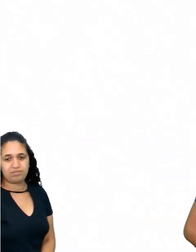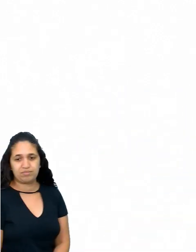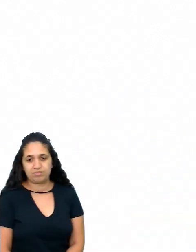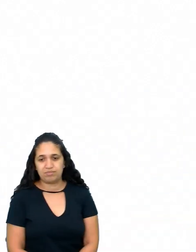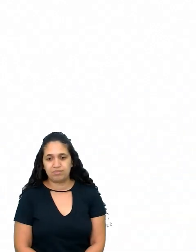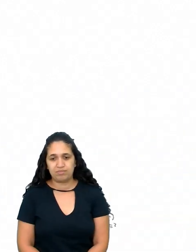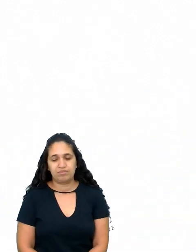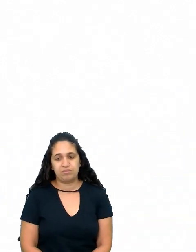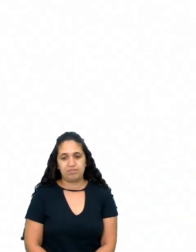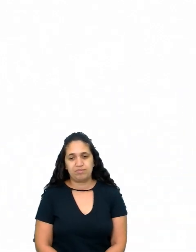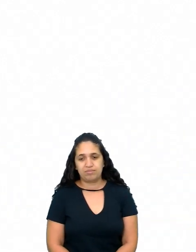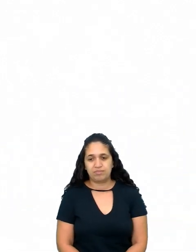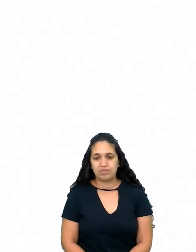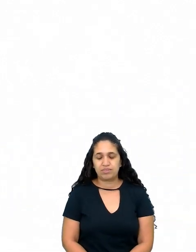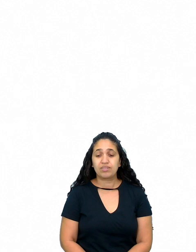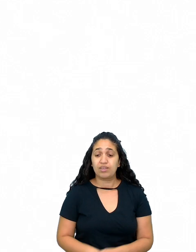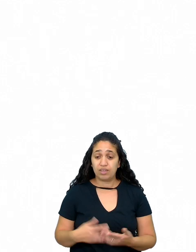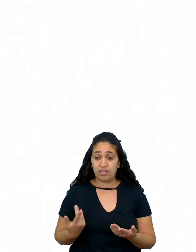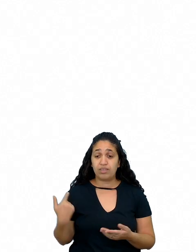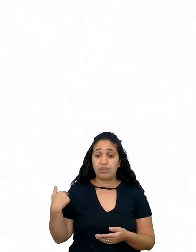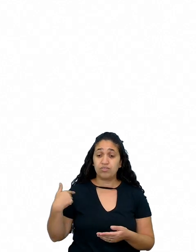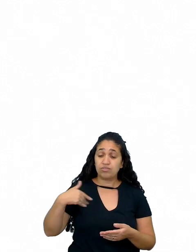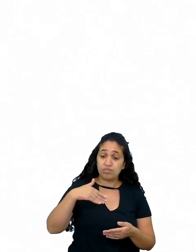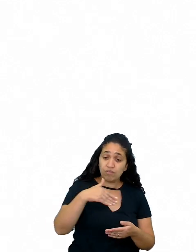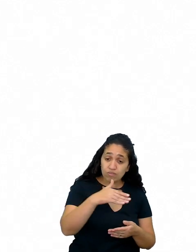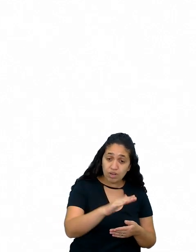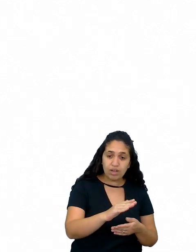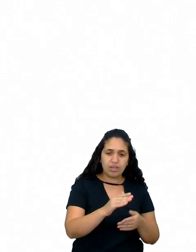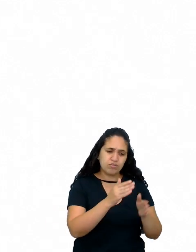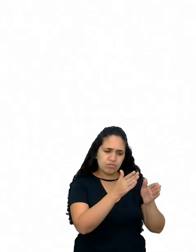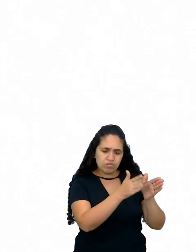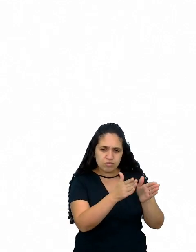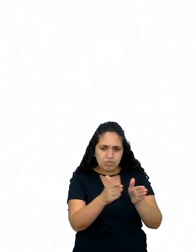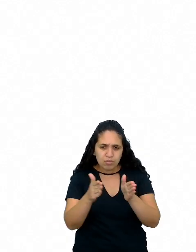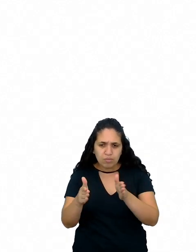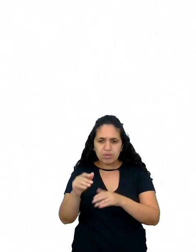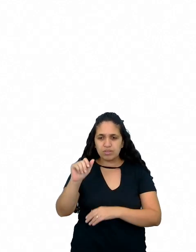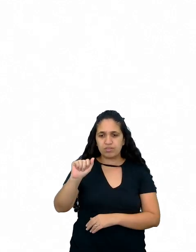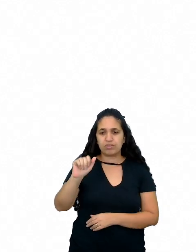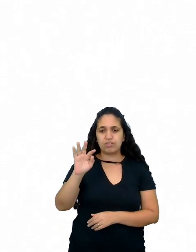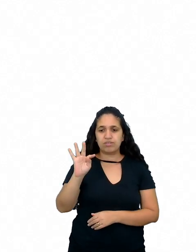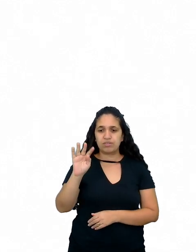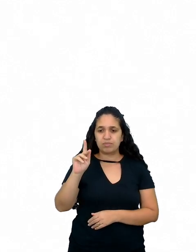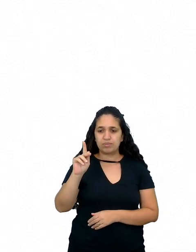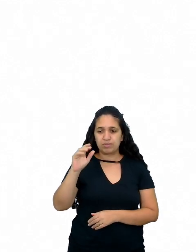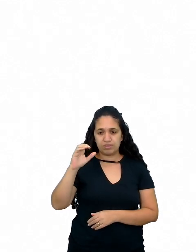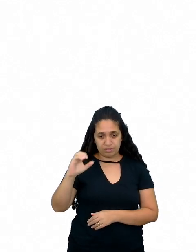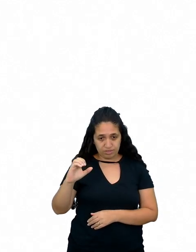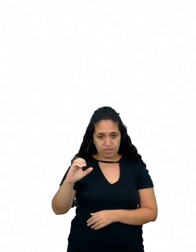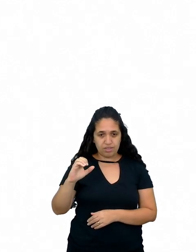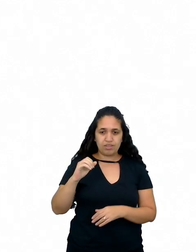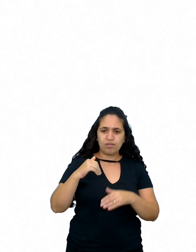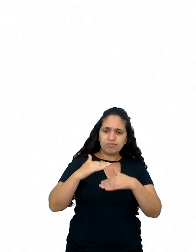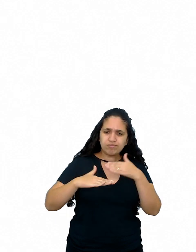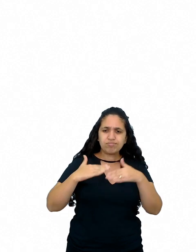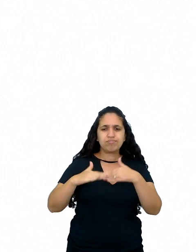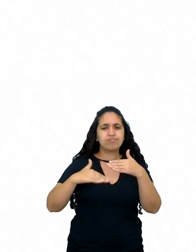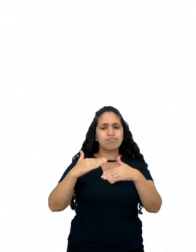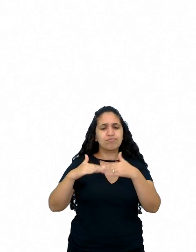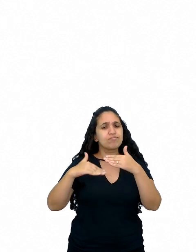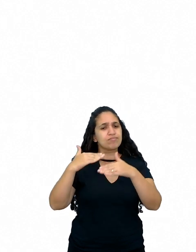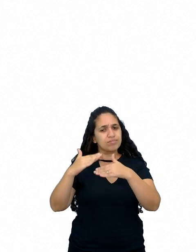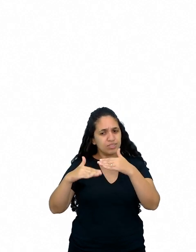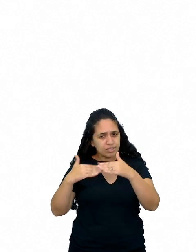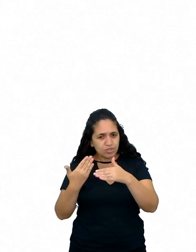E aí, a gente vai para os nossos momentos ATPC, que é o desdobramento que a gente faz